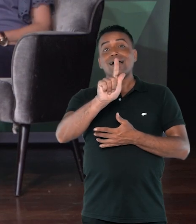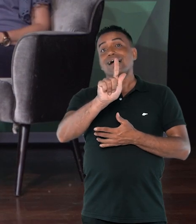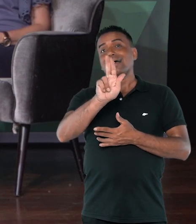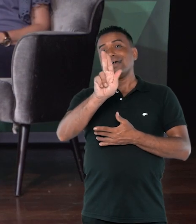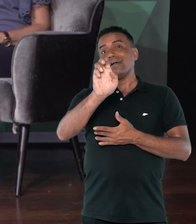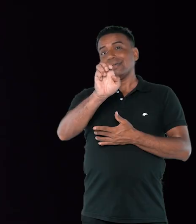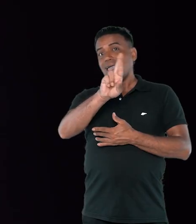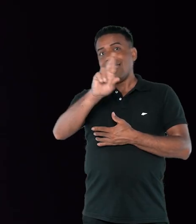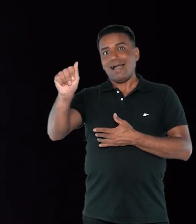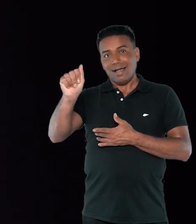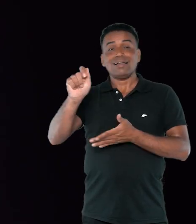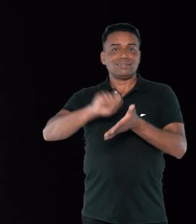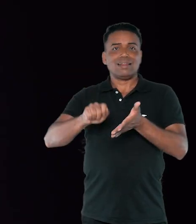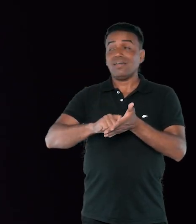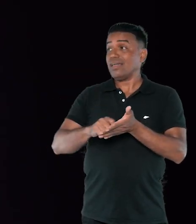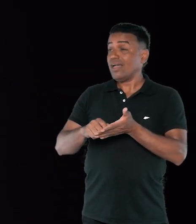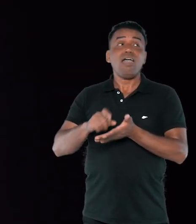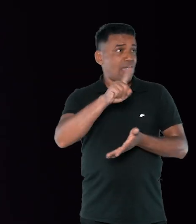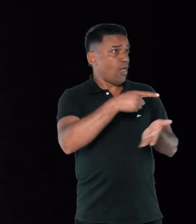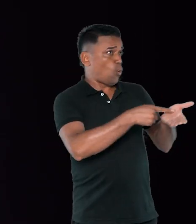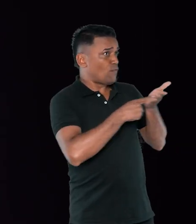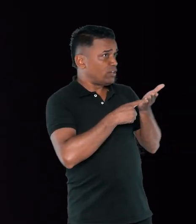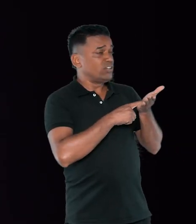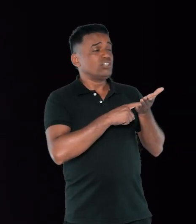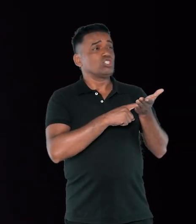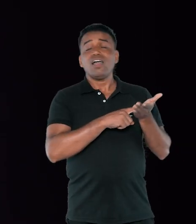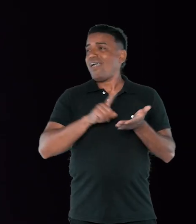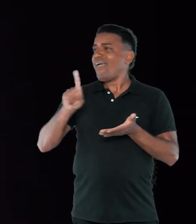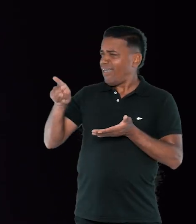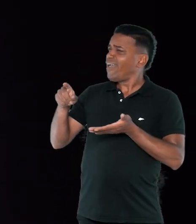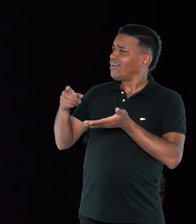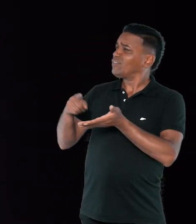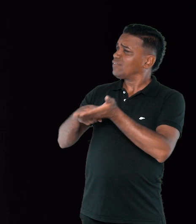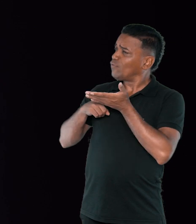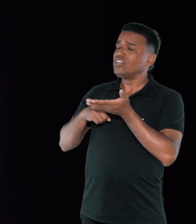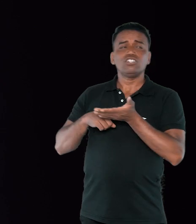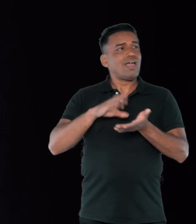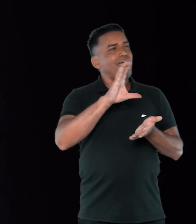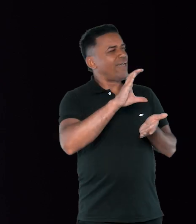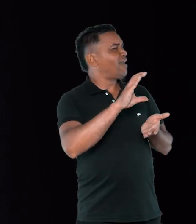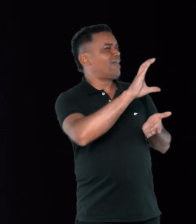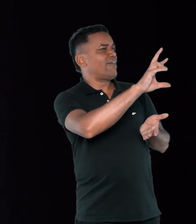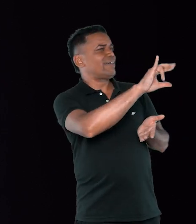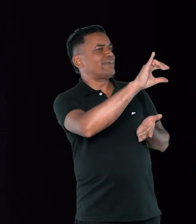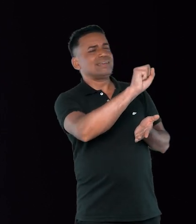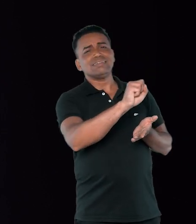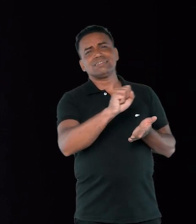É outra história de amor, porque a Cris foi... Eu fiz o meu primeiro estágio com ela,